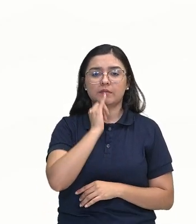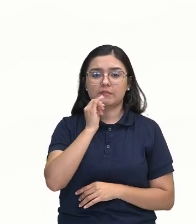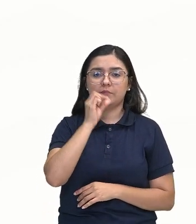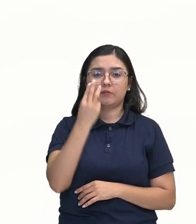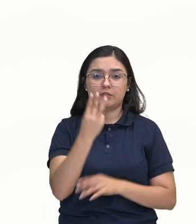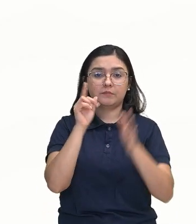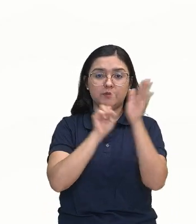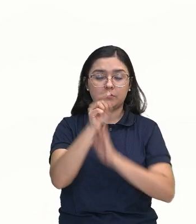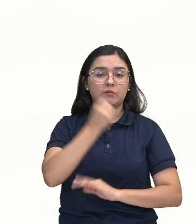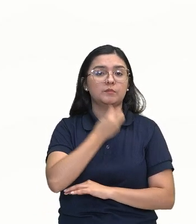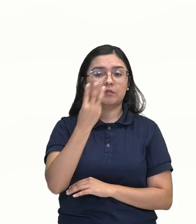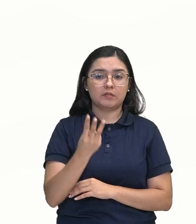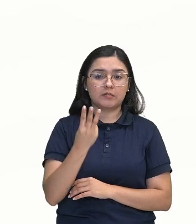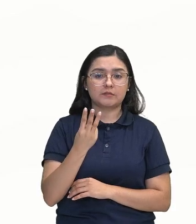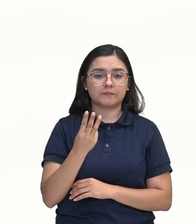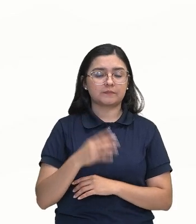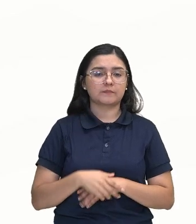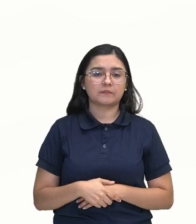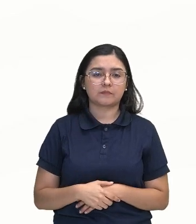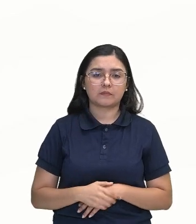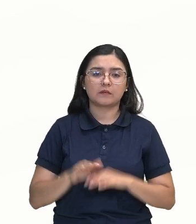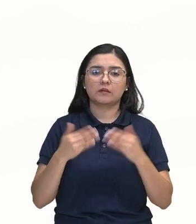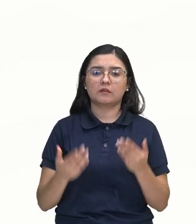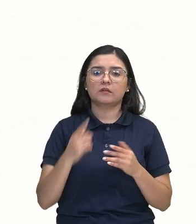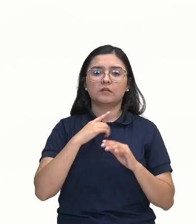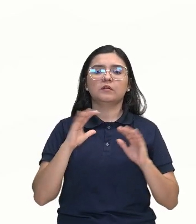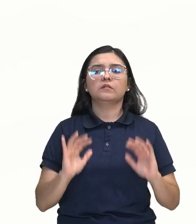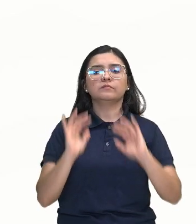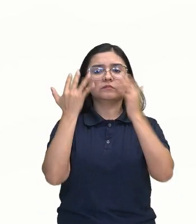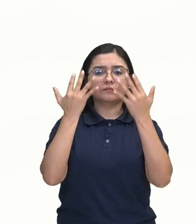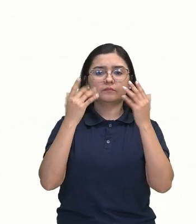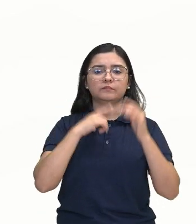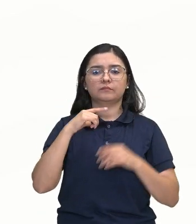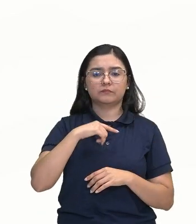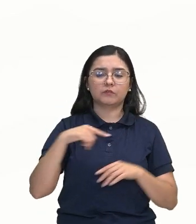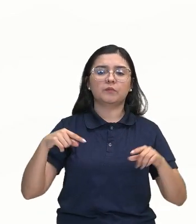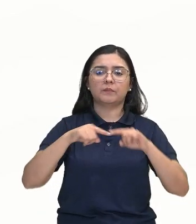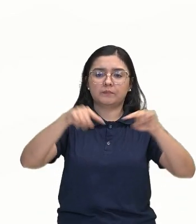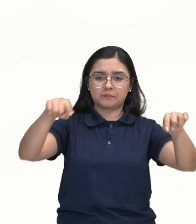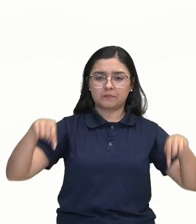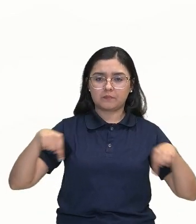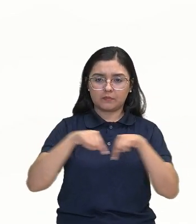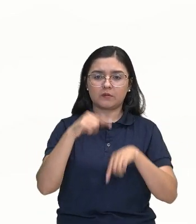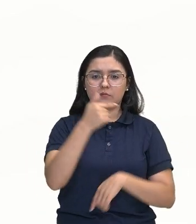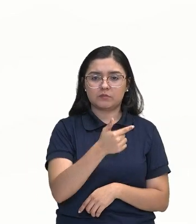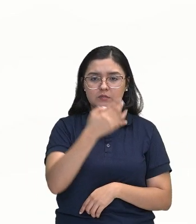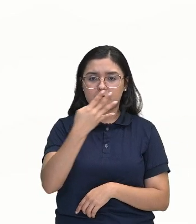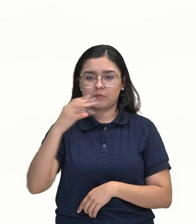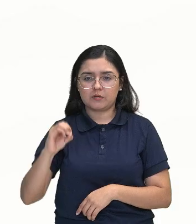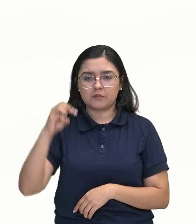um exemplo. Olha só, exemplo 3. Um festival foi realizado num campo de 240 metros